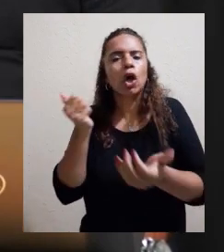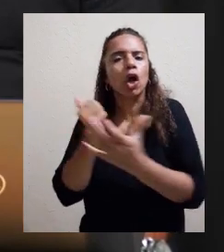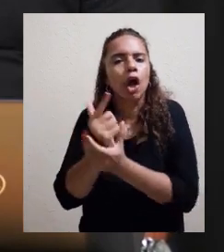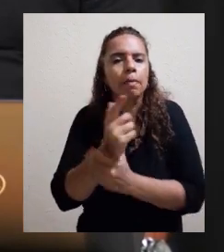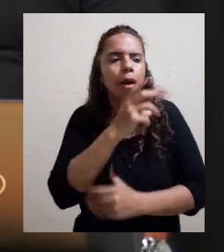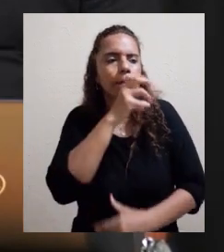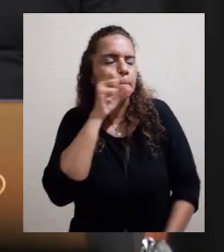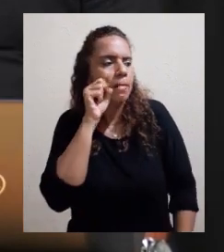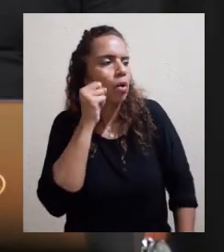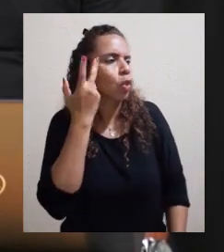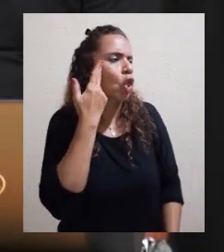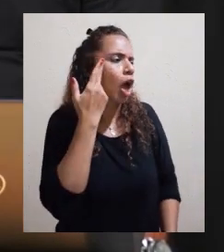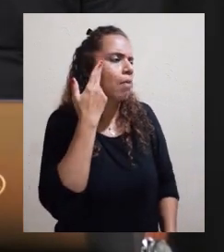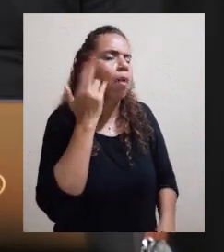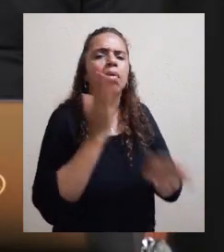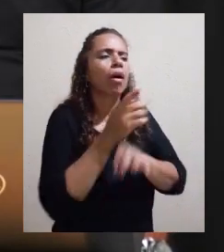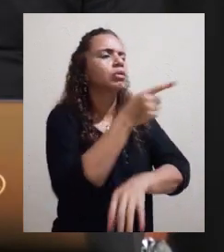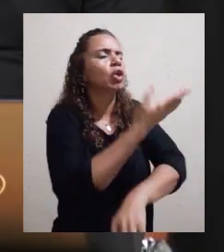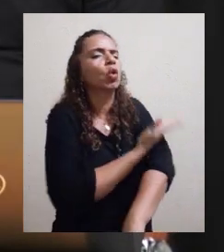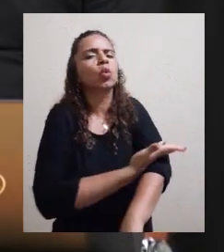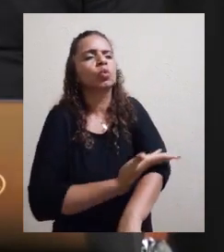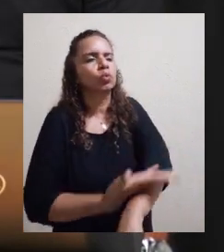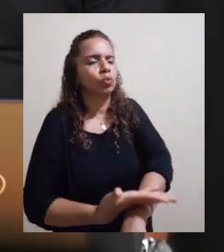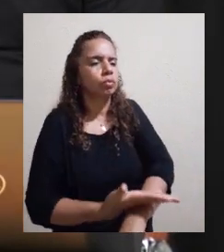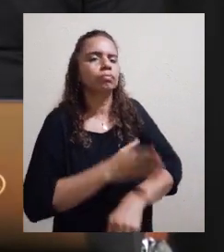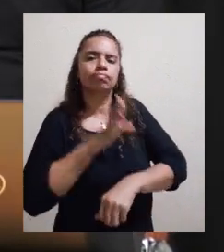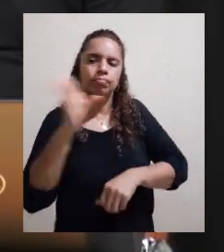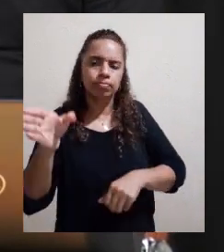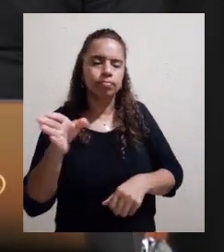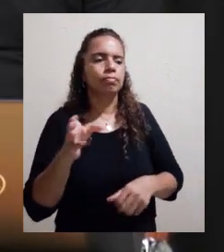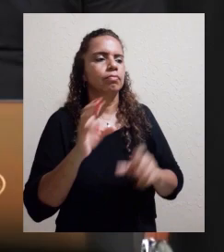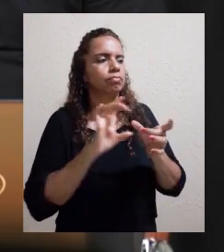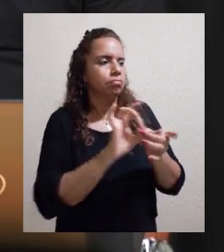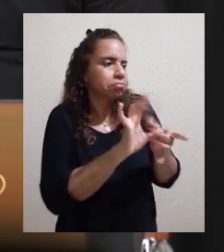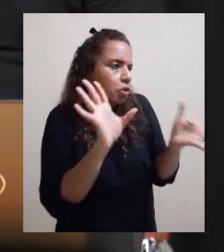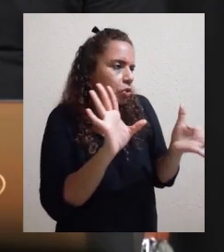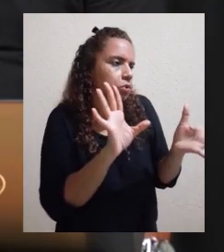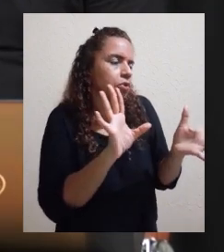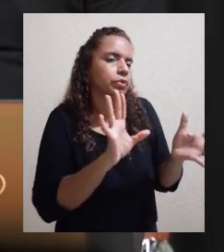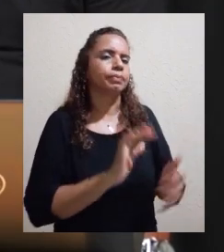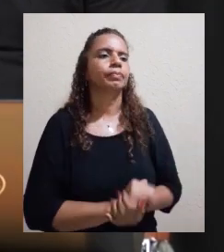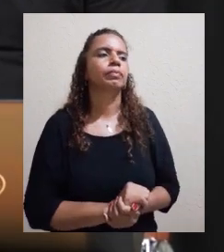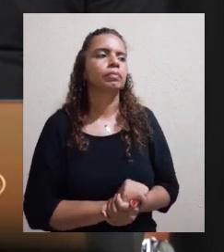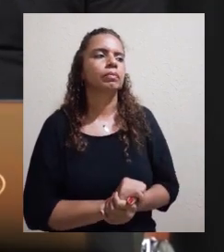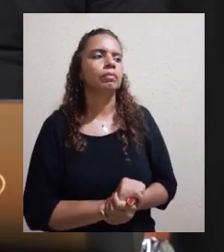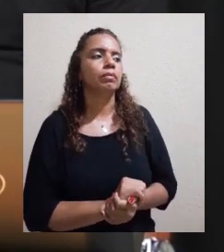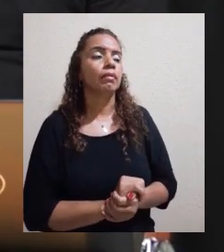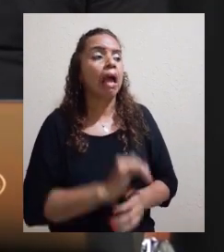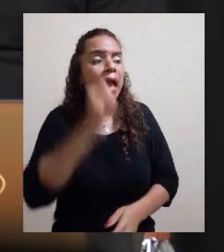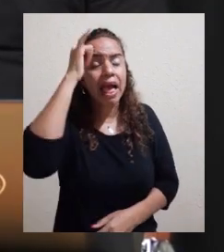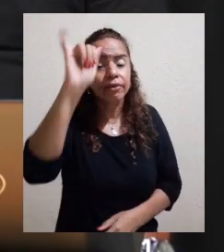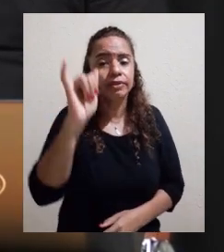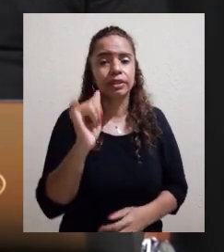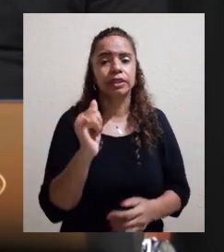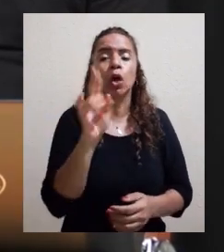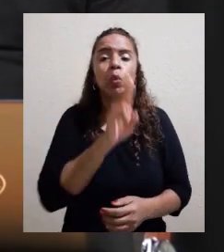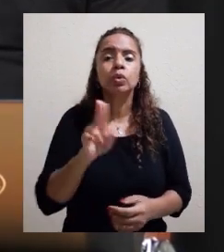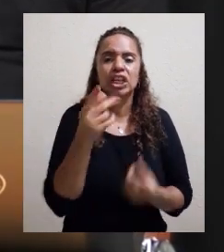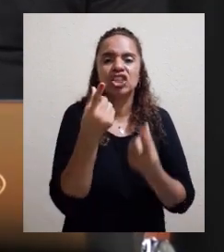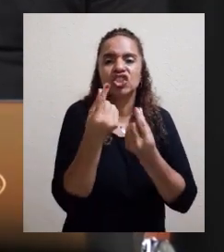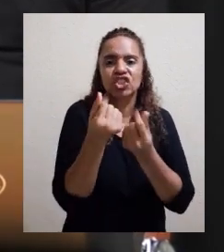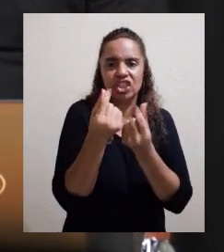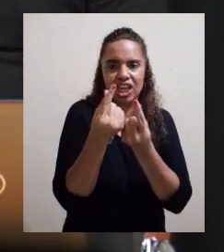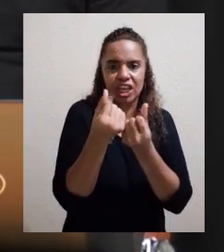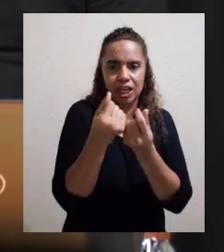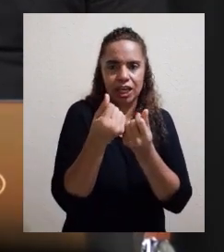use dinheiro, né? Quando você, né? Se você tiver o aplicativo para passar por aproximação lá no pagamento, melhor, né?